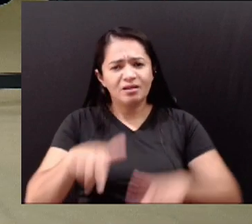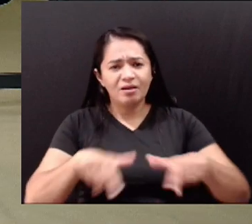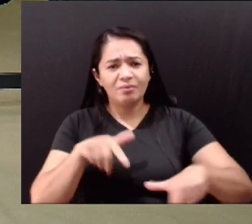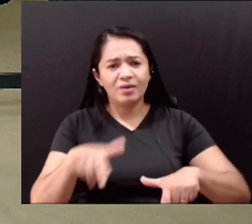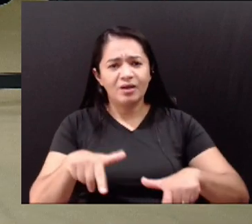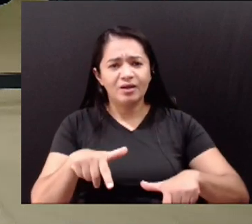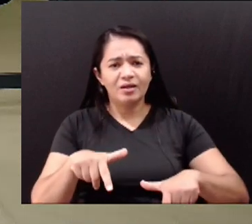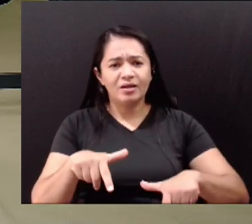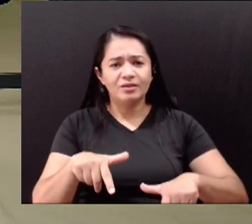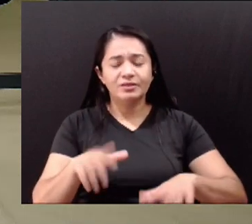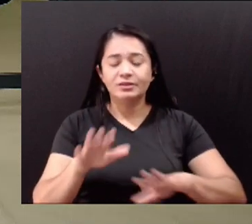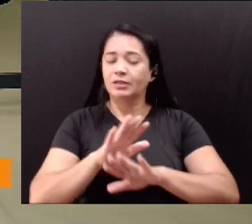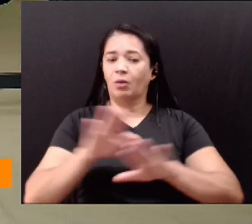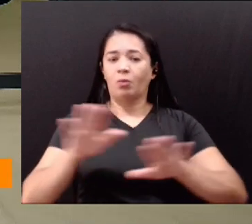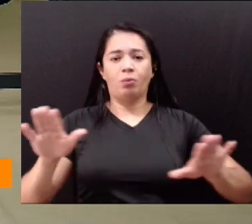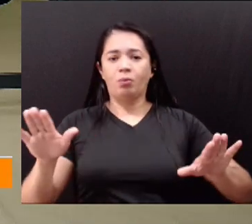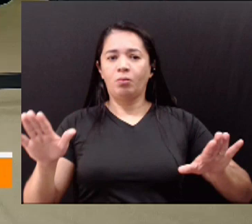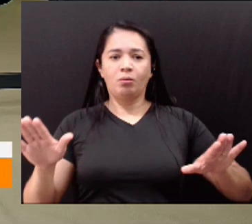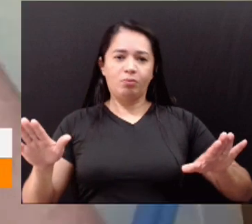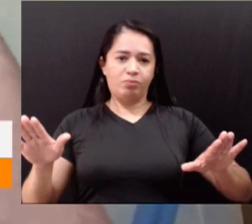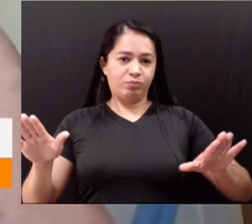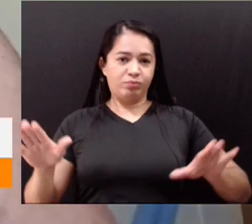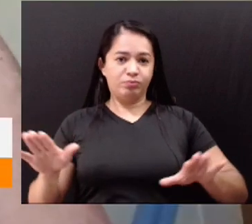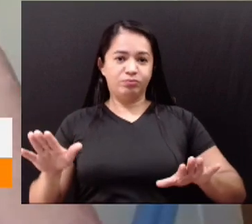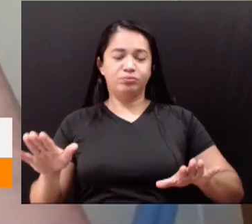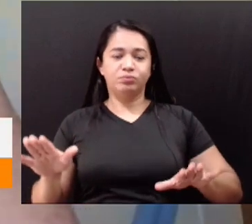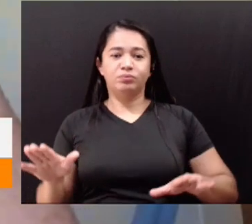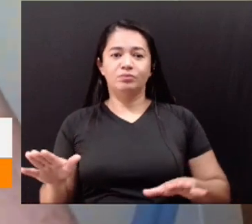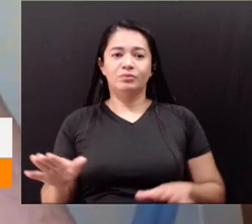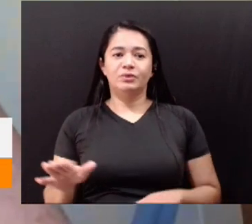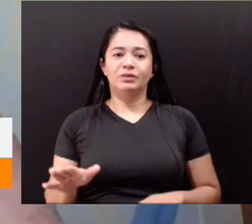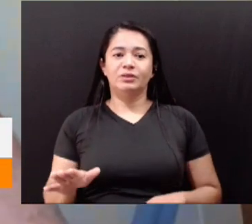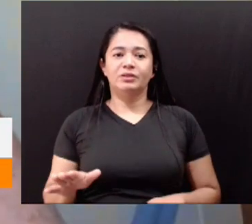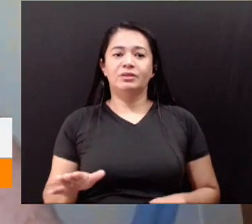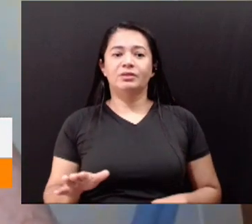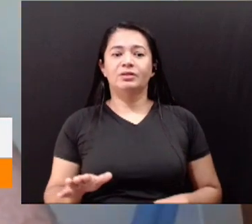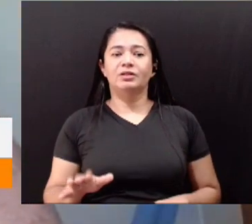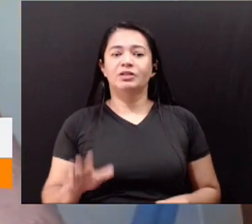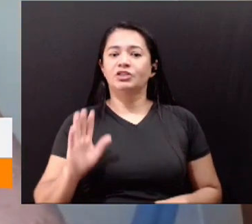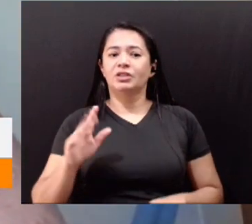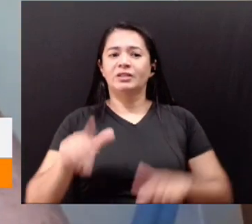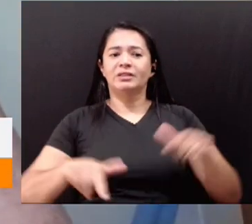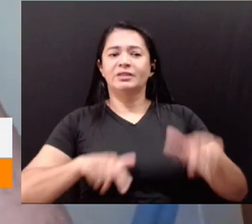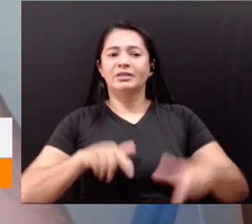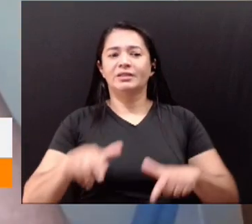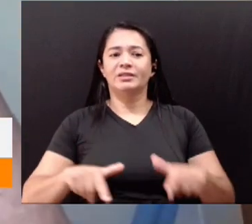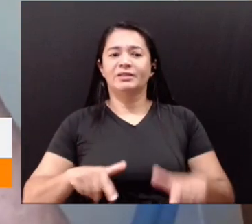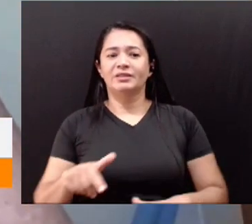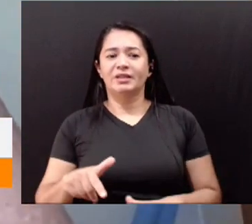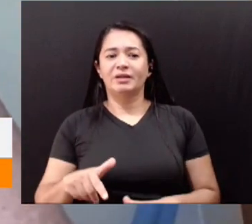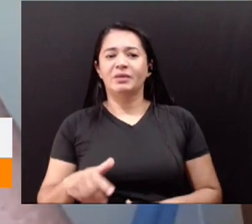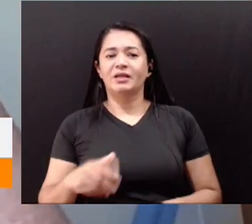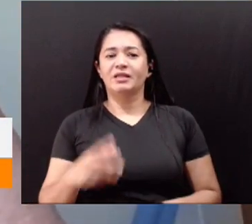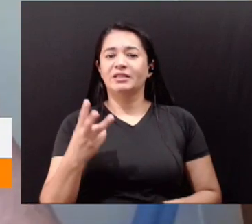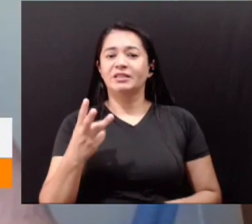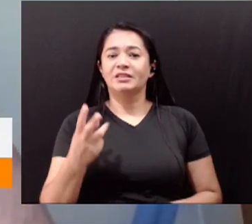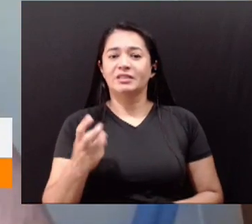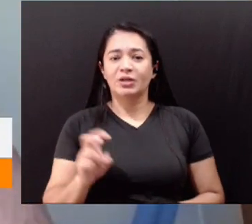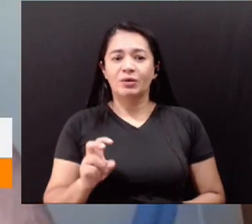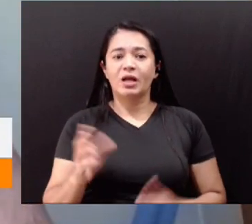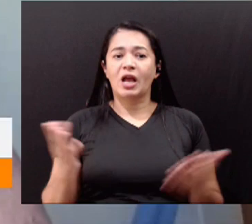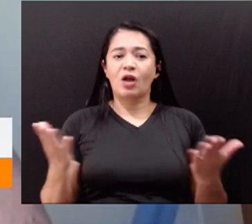não. Não Eu atua mais. trabalhei 35 anos, 4 anos como voluntária, e agora eu faço outras